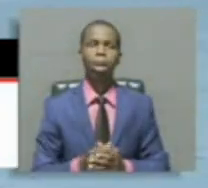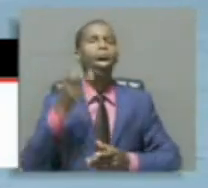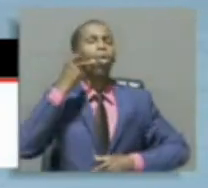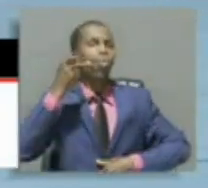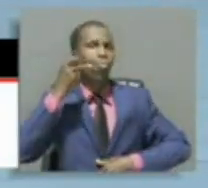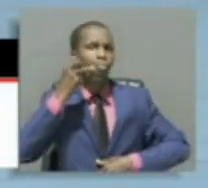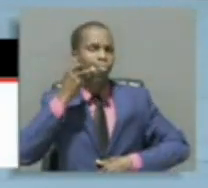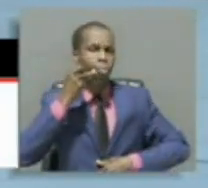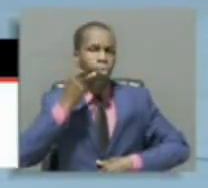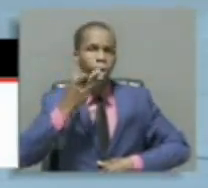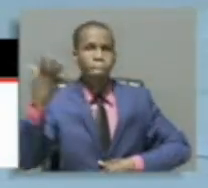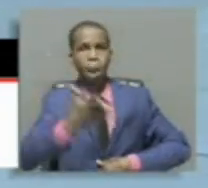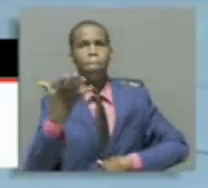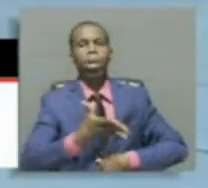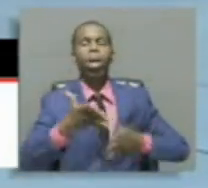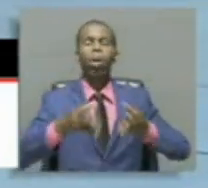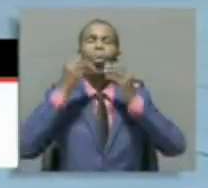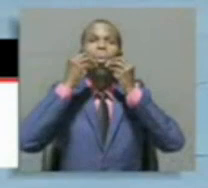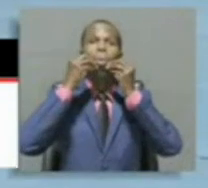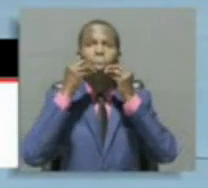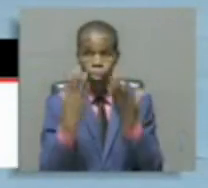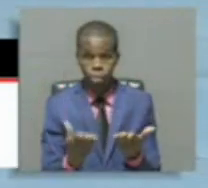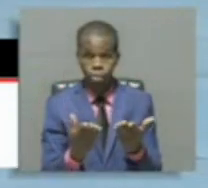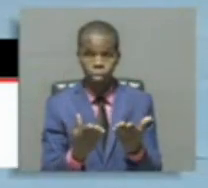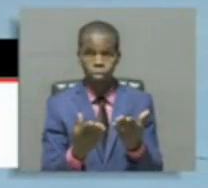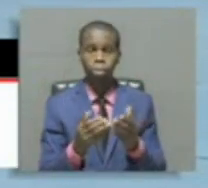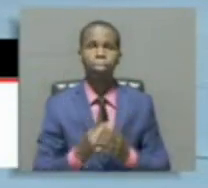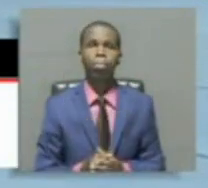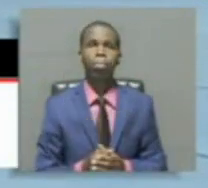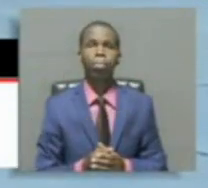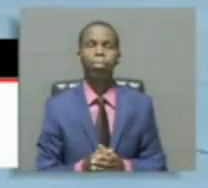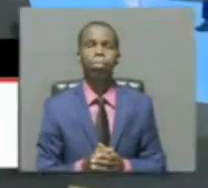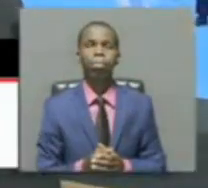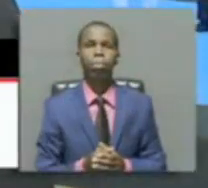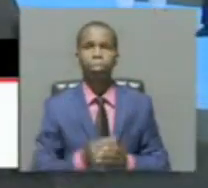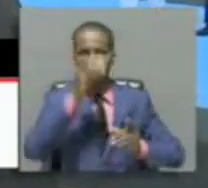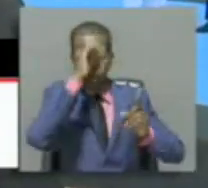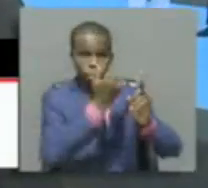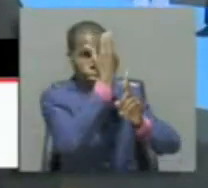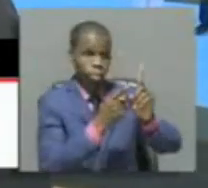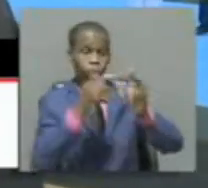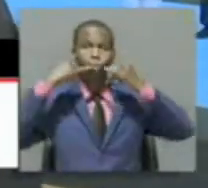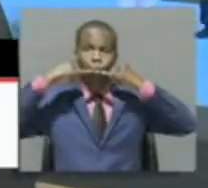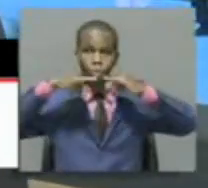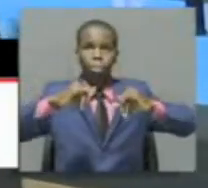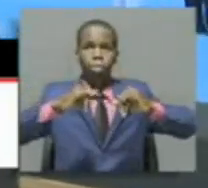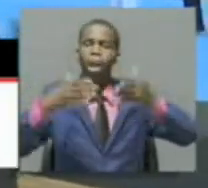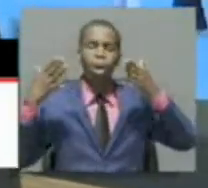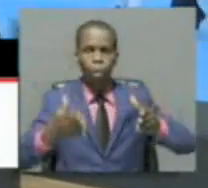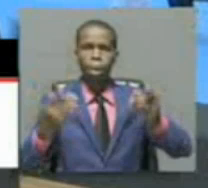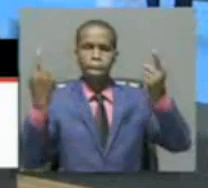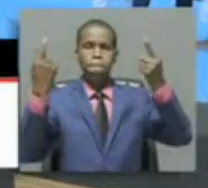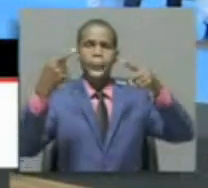o nível apresentado, no geral, foi de acordo à expectativa. Foi muito boa a prova, foi uma prova internacional. Tivemos muitos